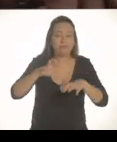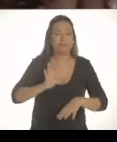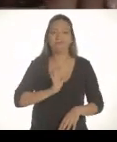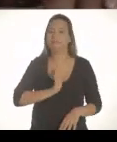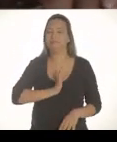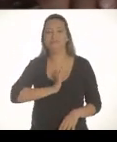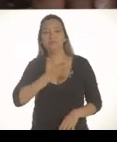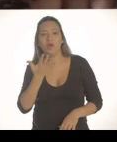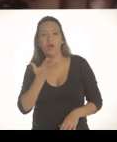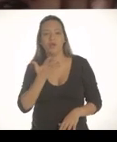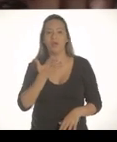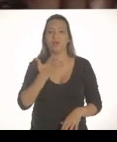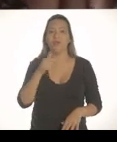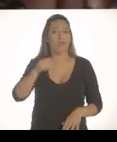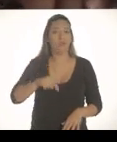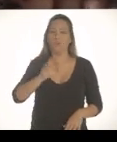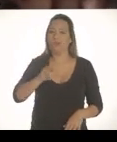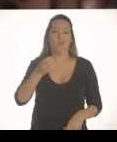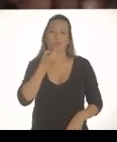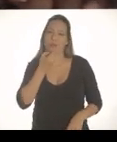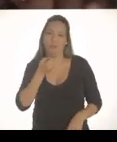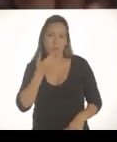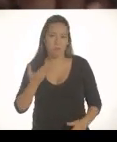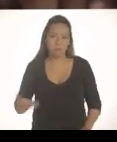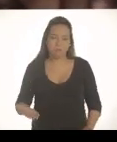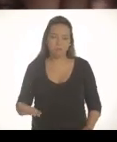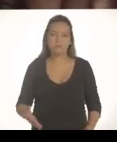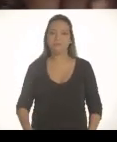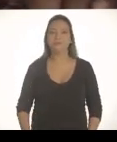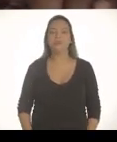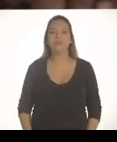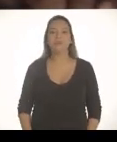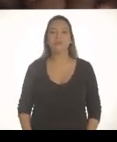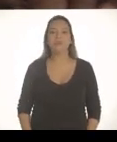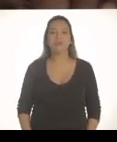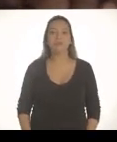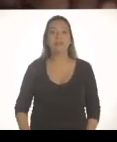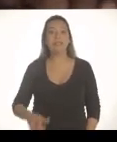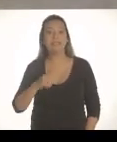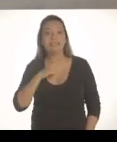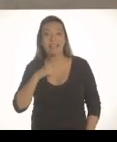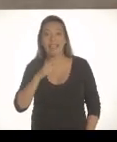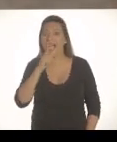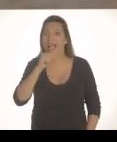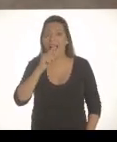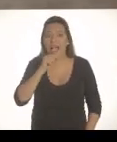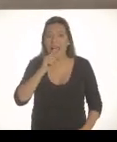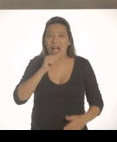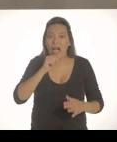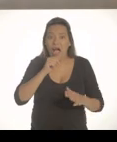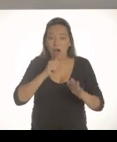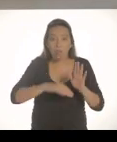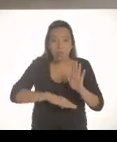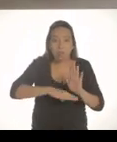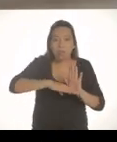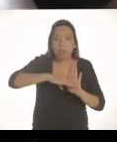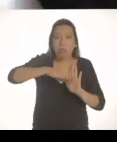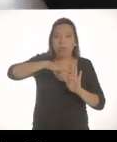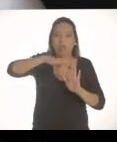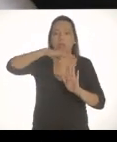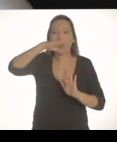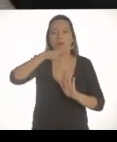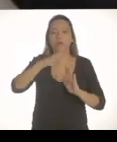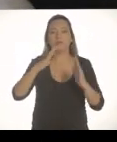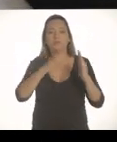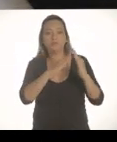aqui, ou forte ou fraco, aqui não é bom. É horrível. Que até aqui vem água. Eu